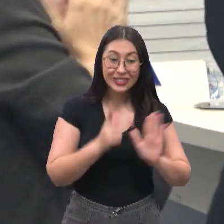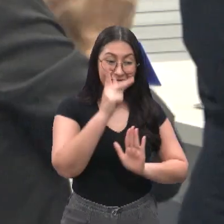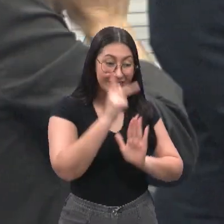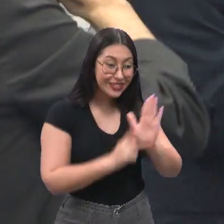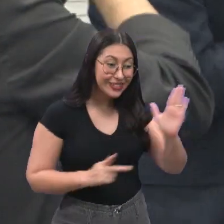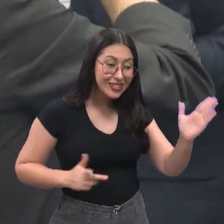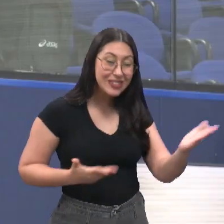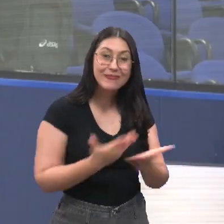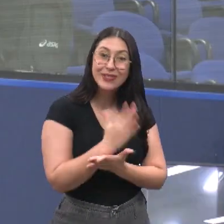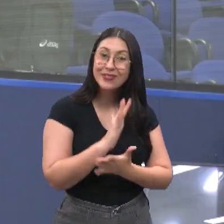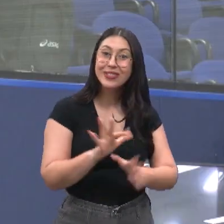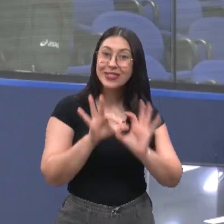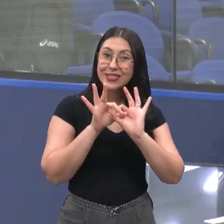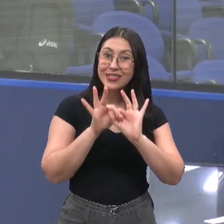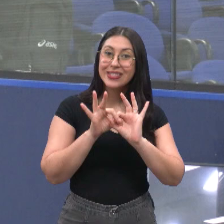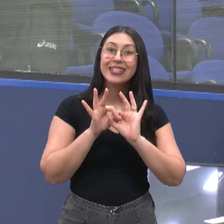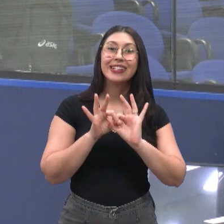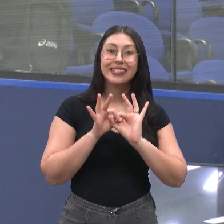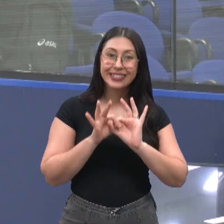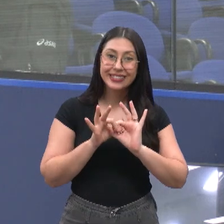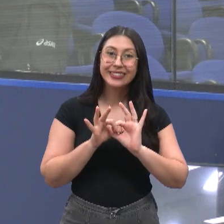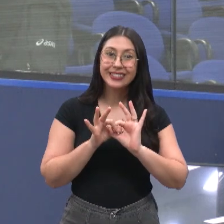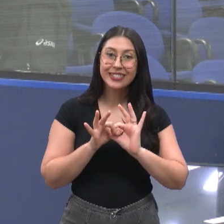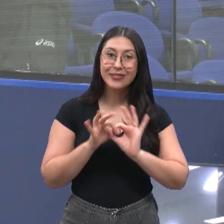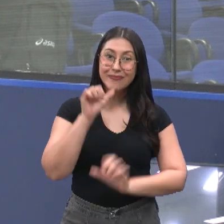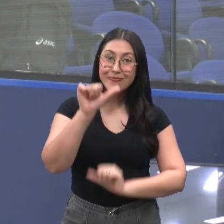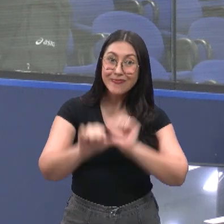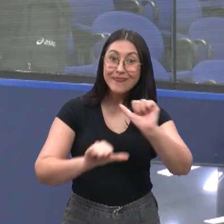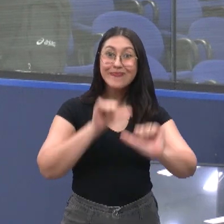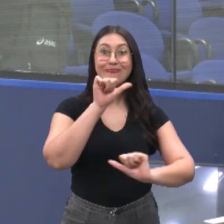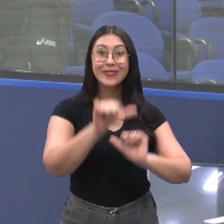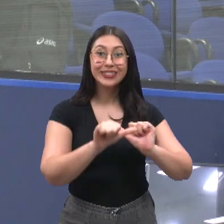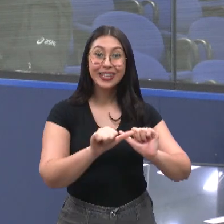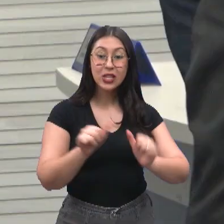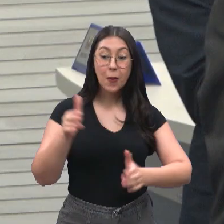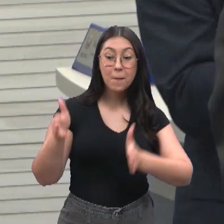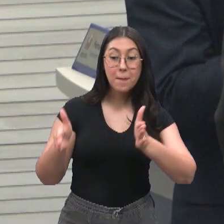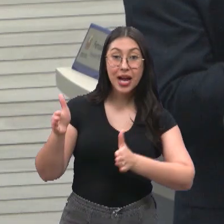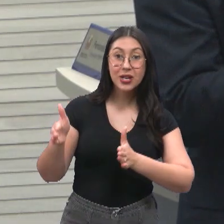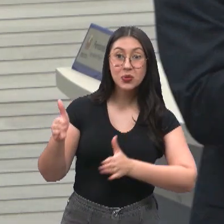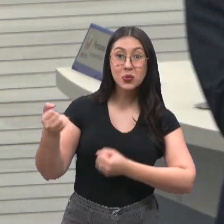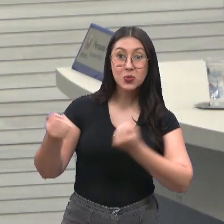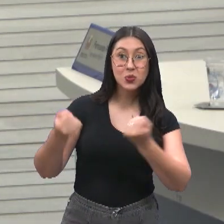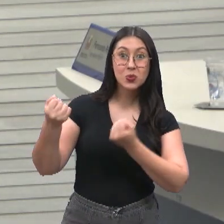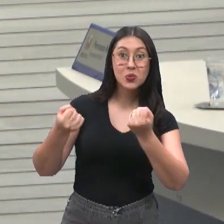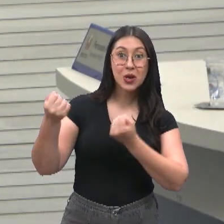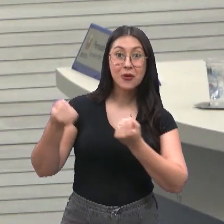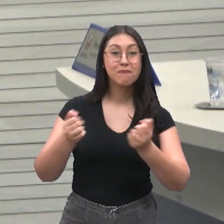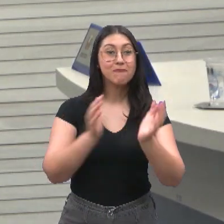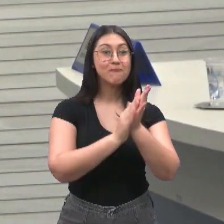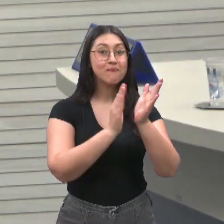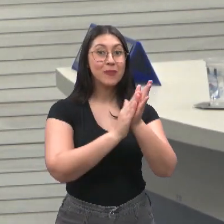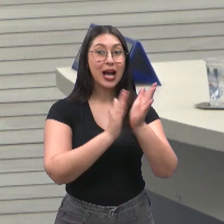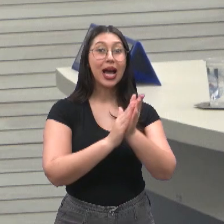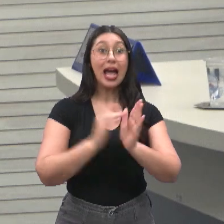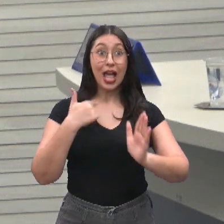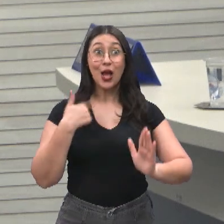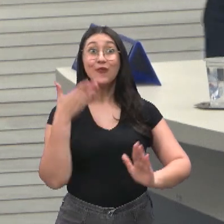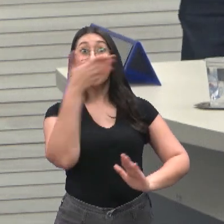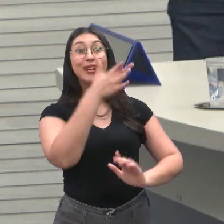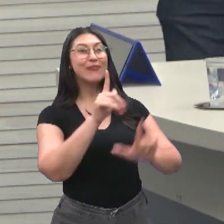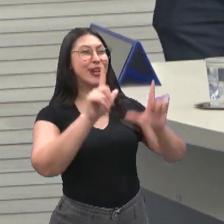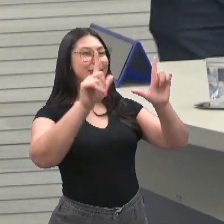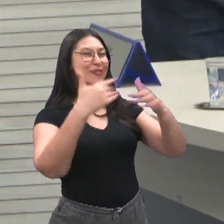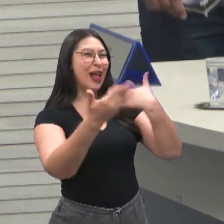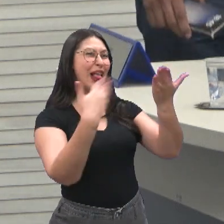aí o projeto para alterando aí a idade dos veículos. Então, parabéns a vocês. Já que eu vou subir para a gente bater uma